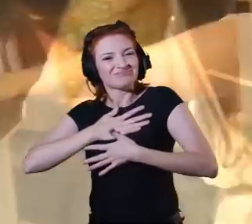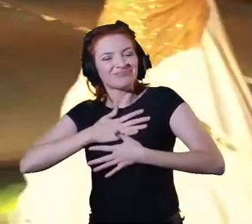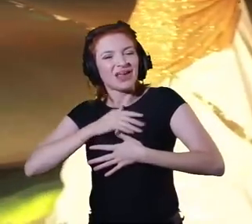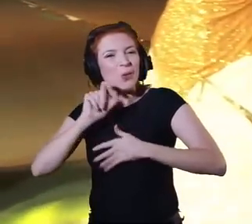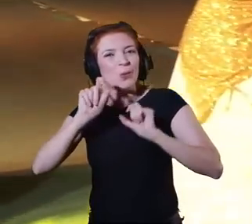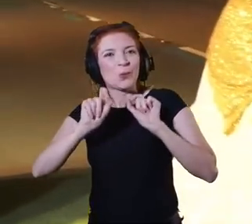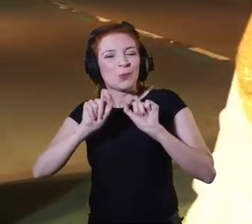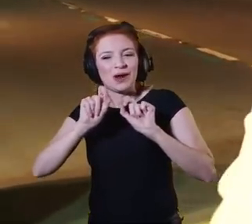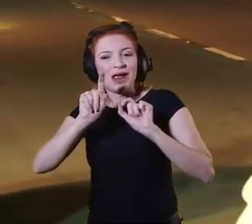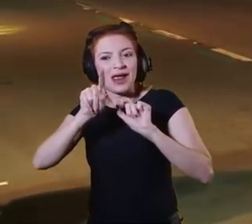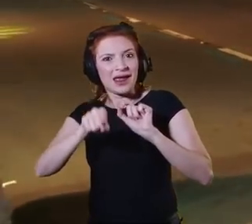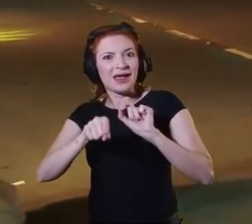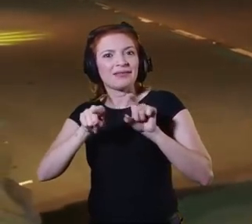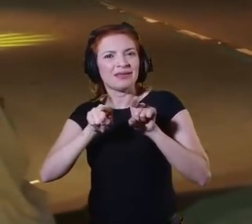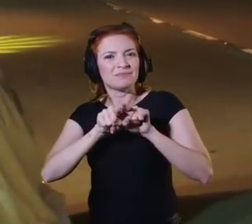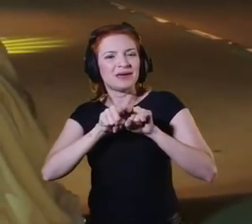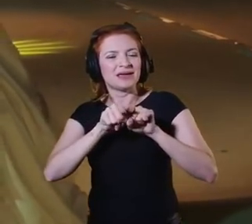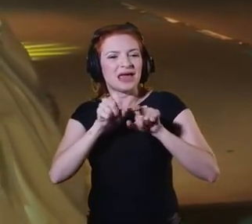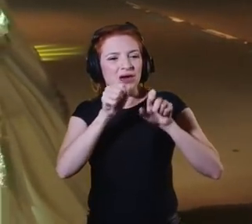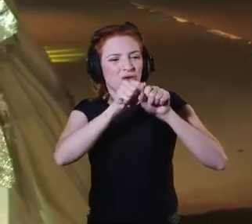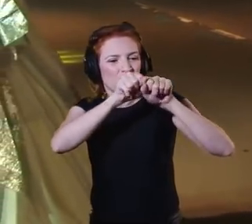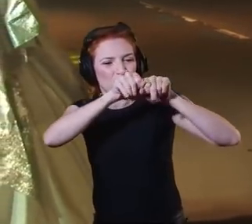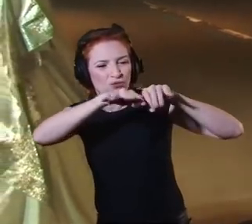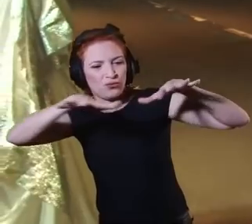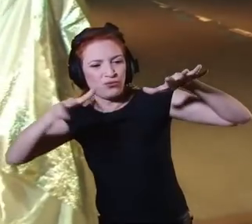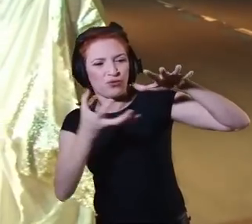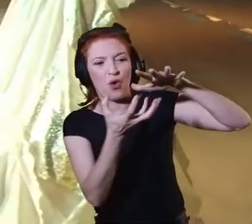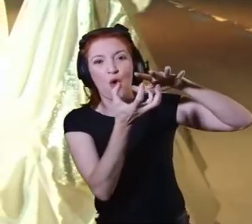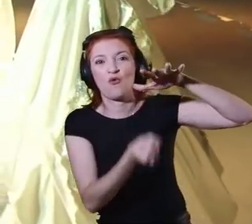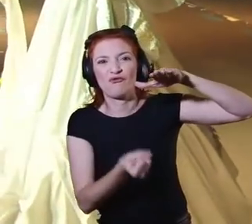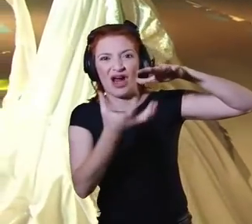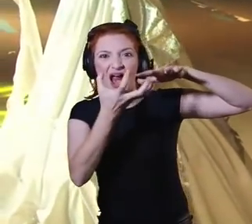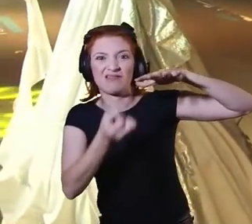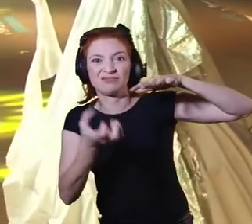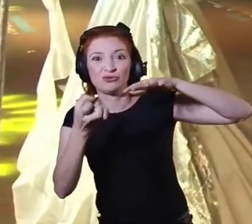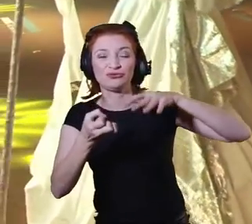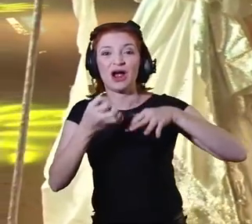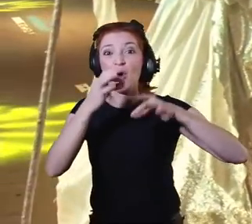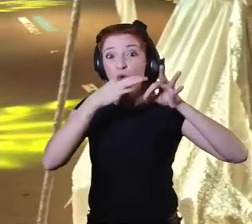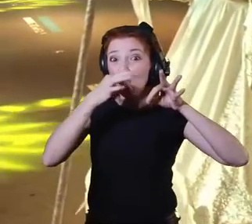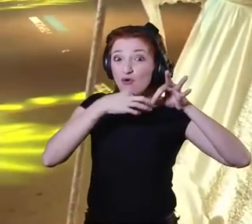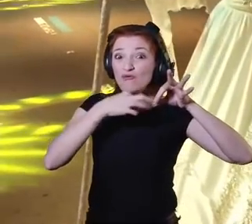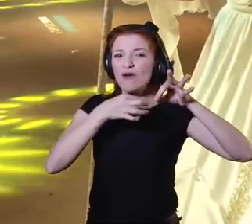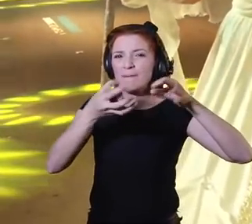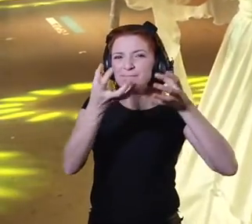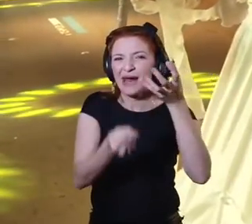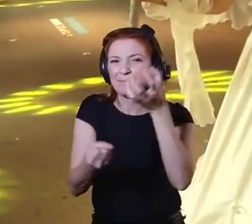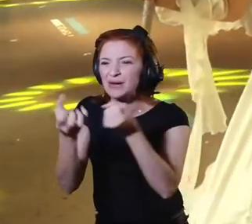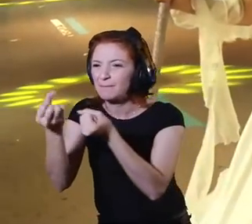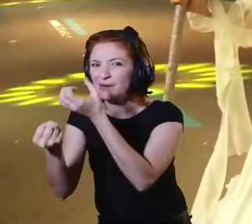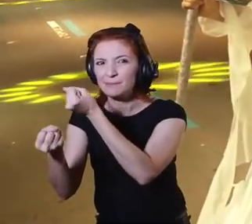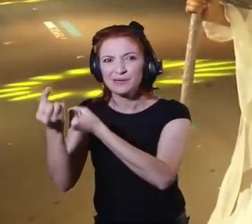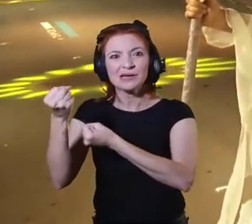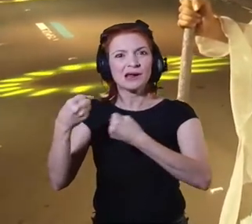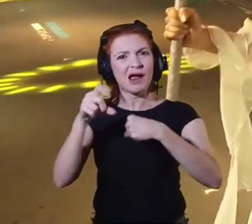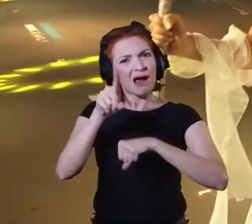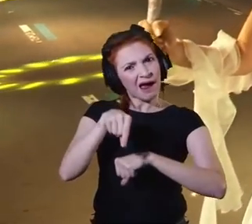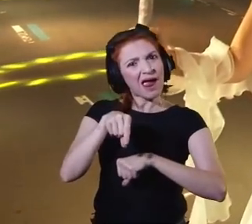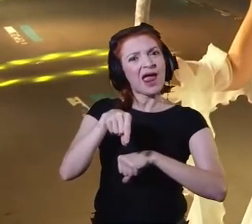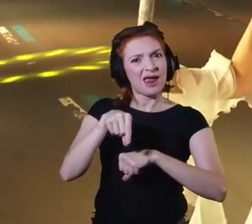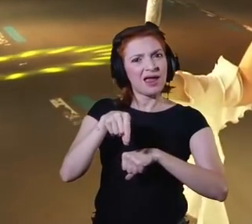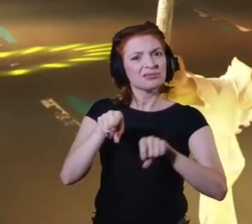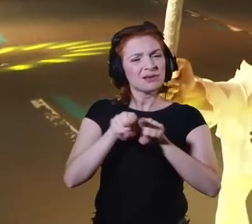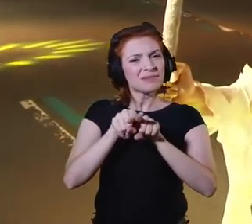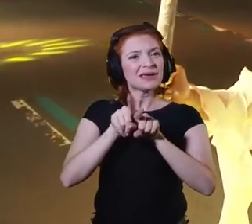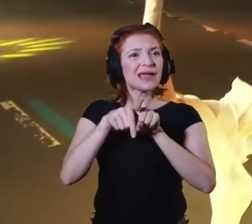com a colheita da uva, celebrando a fartura e esse espírito, esse sonho